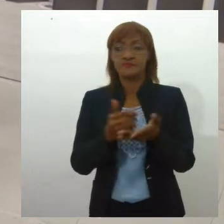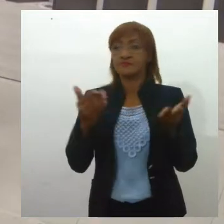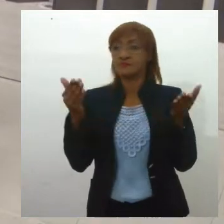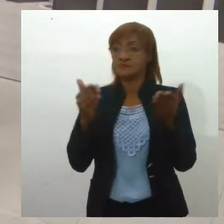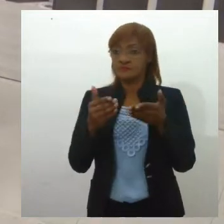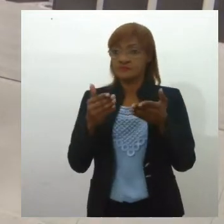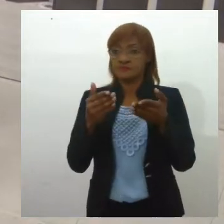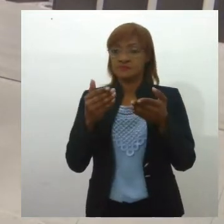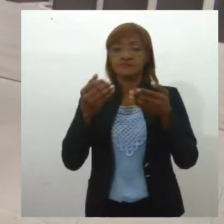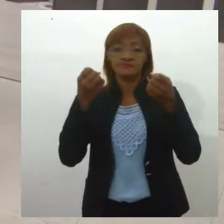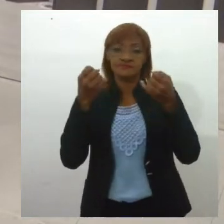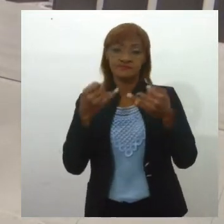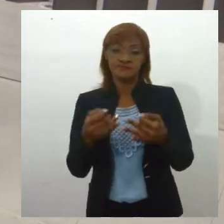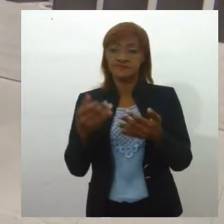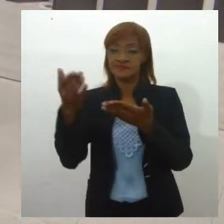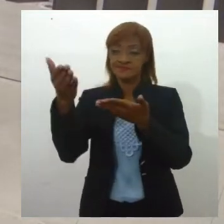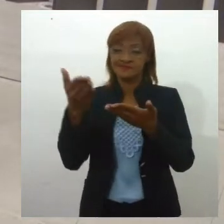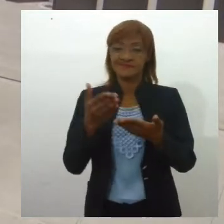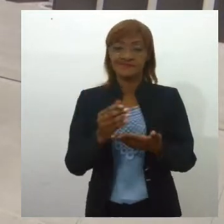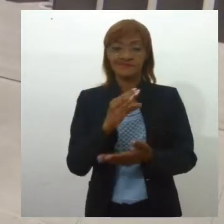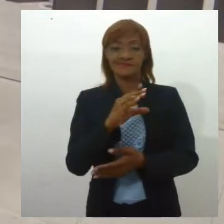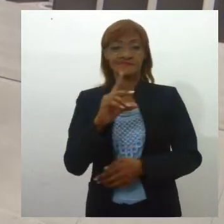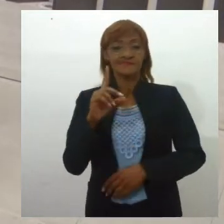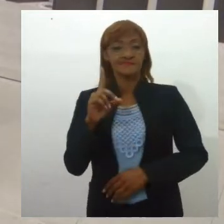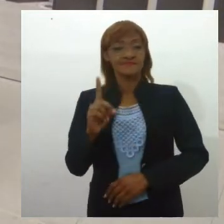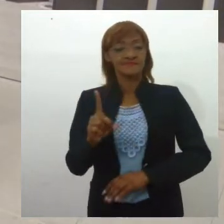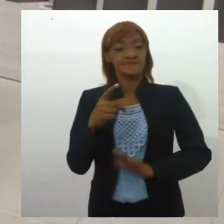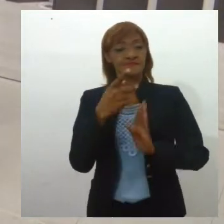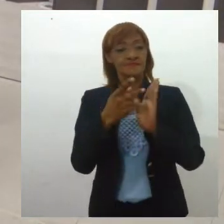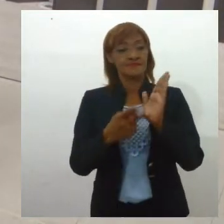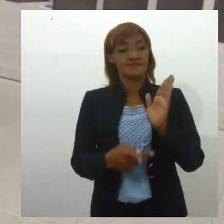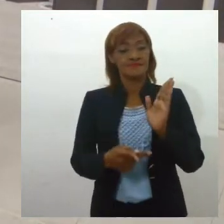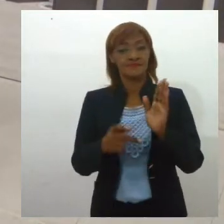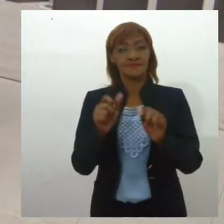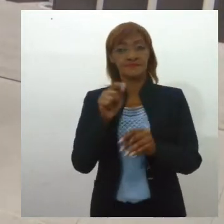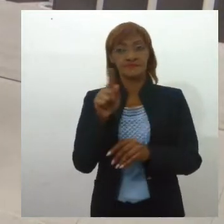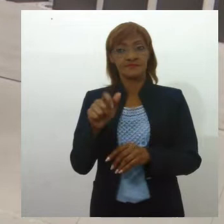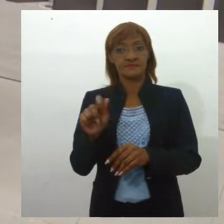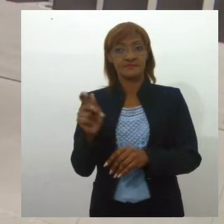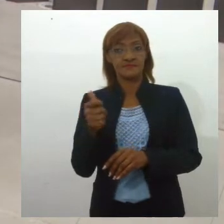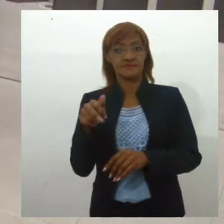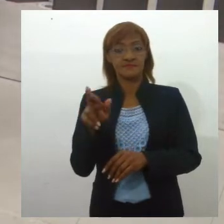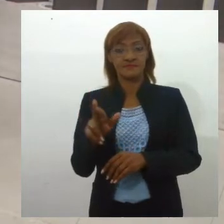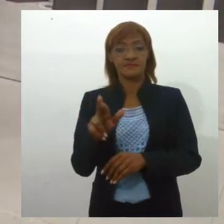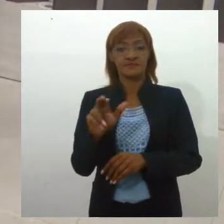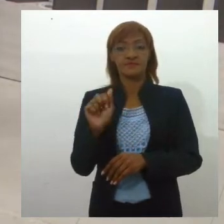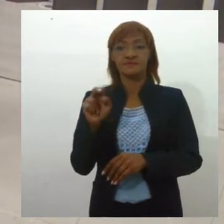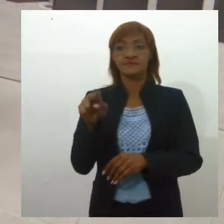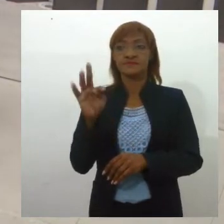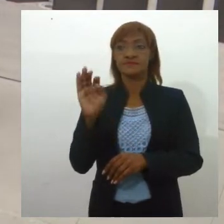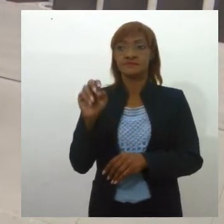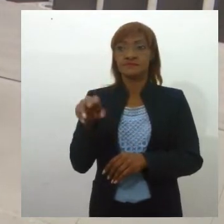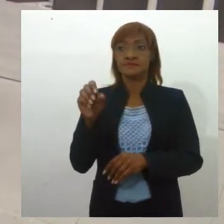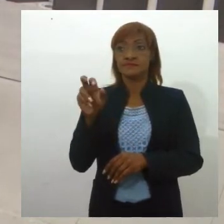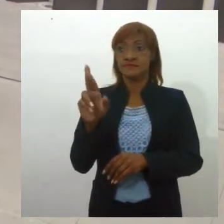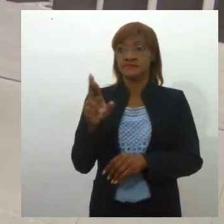lançamento, recebo agora o coordenador-geral do projeto Azahar, Antenor Aguiar. Muito bom dia, Antenor. Seja bem-vindo ao Jornal da Lese, primeira